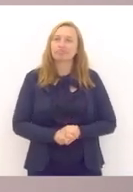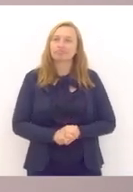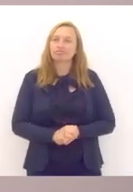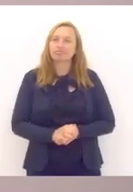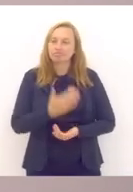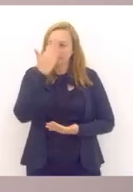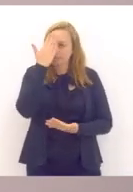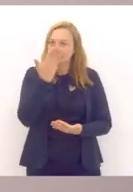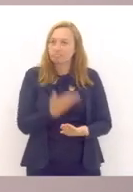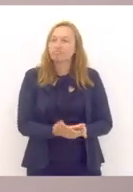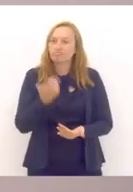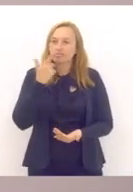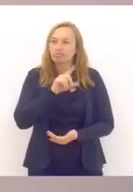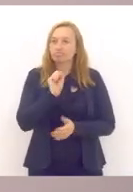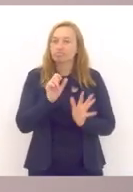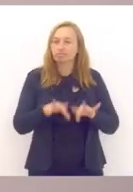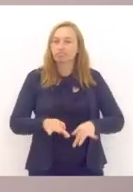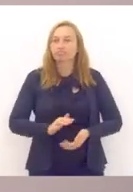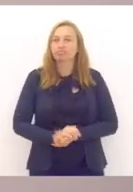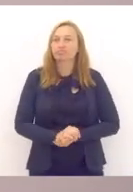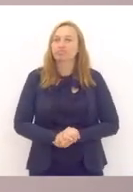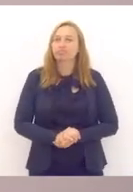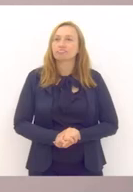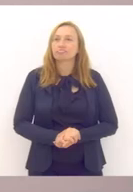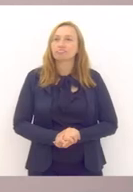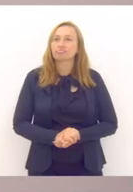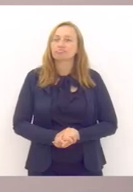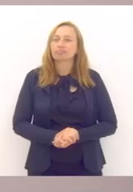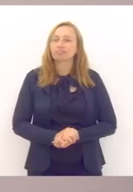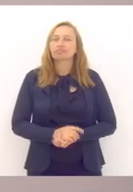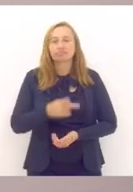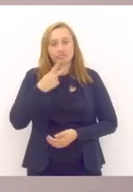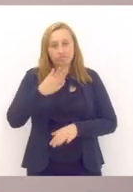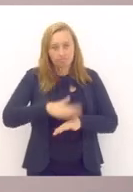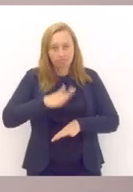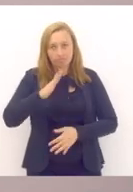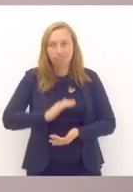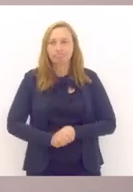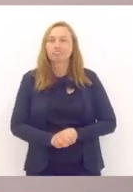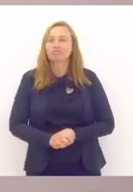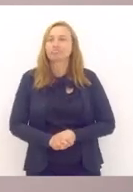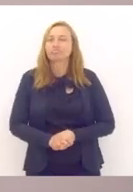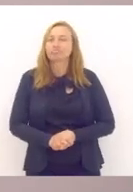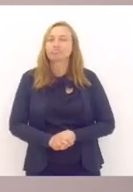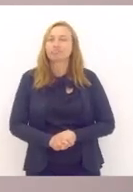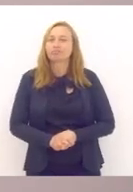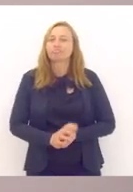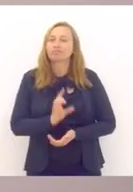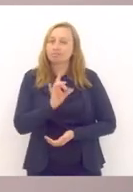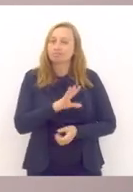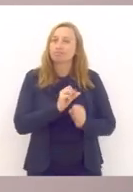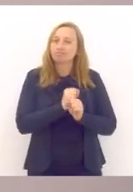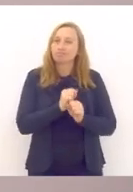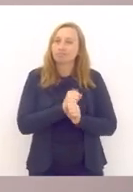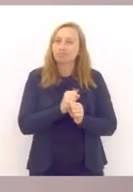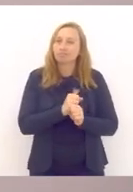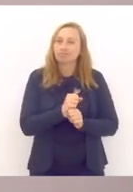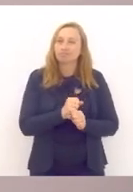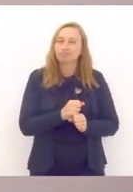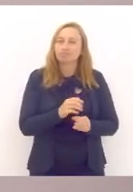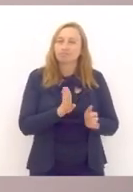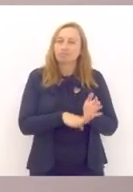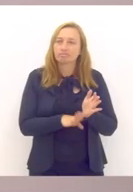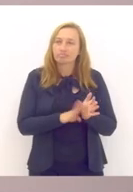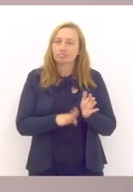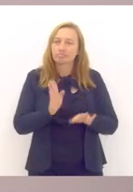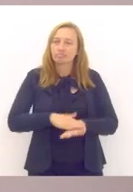e acredito que vamos conseguir fechar isso. E dizer mais, nos últimos anos estamos gastando mais